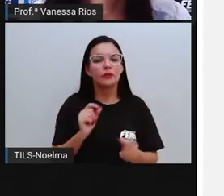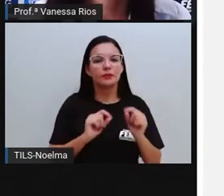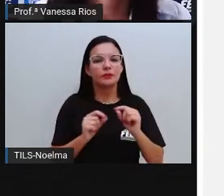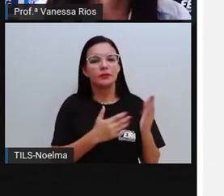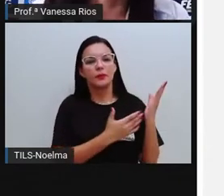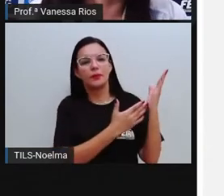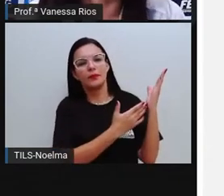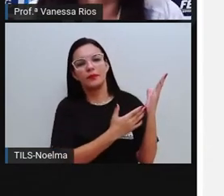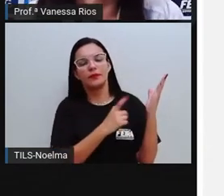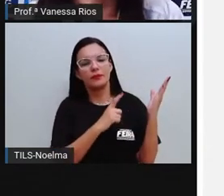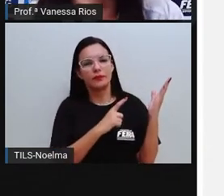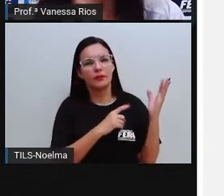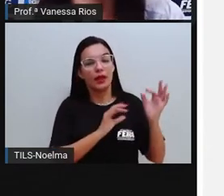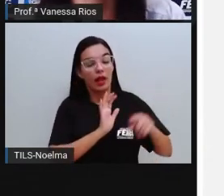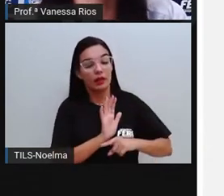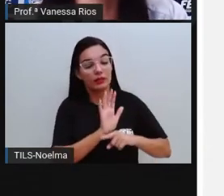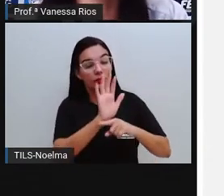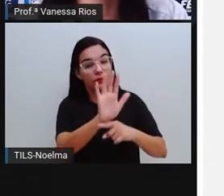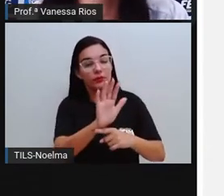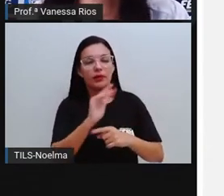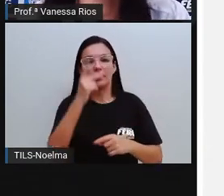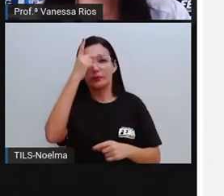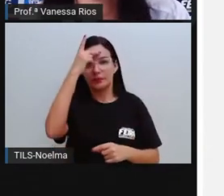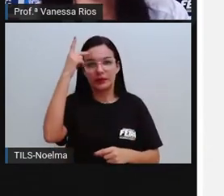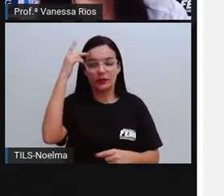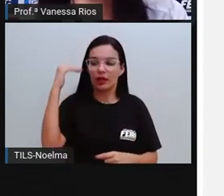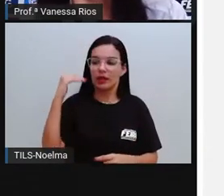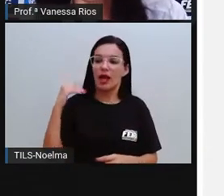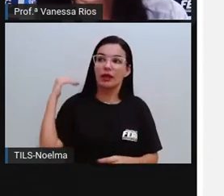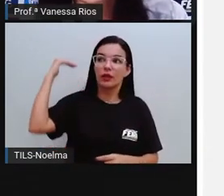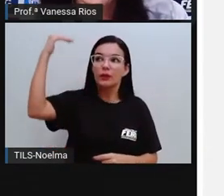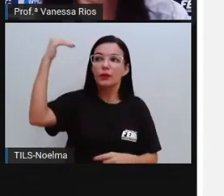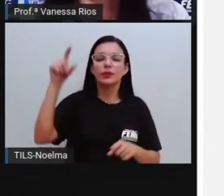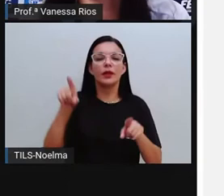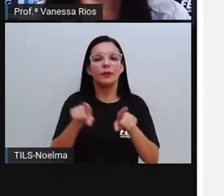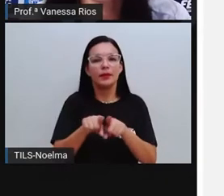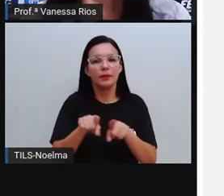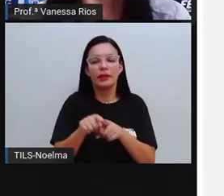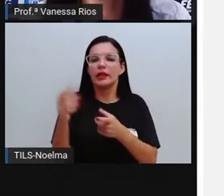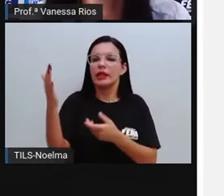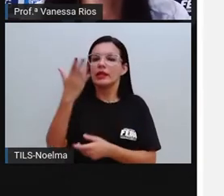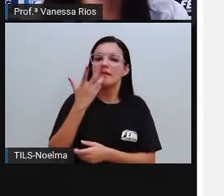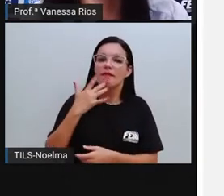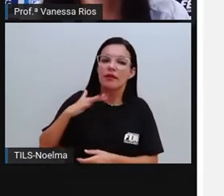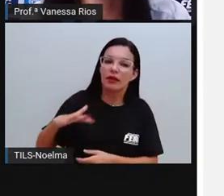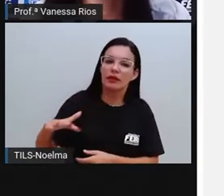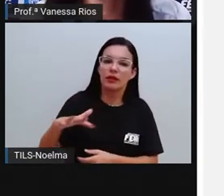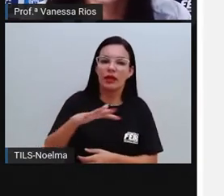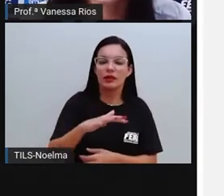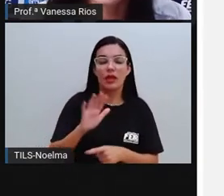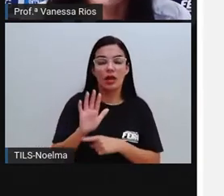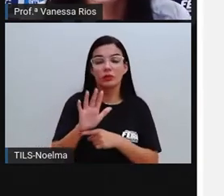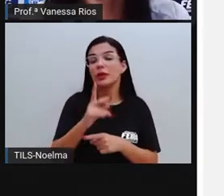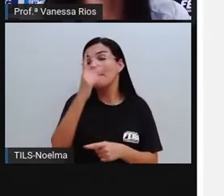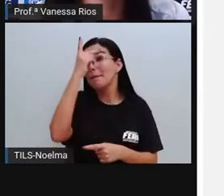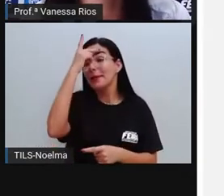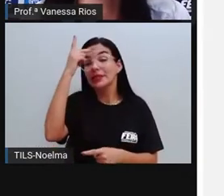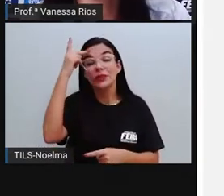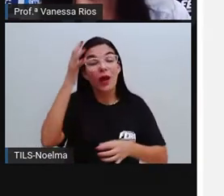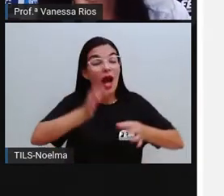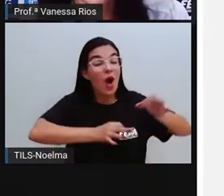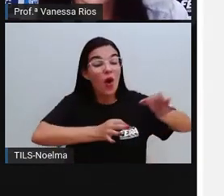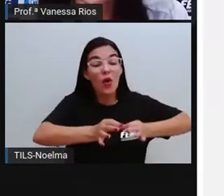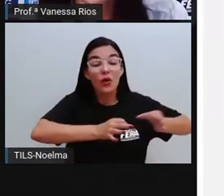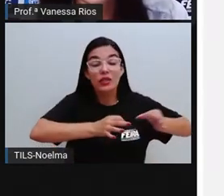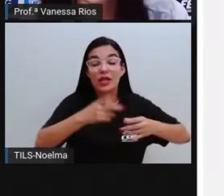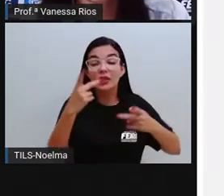ajudam crianças, ajudam adultos, né? Ajudam as pessoas a planejar e organizar as suas responsabilidades,